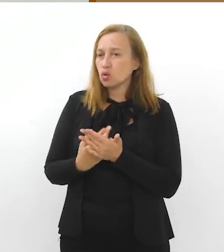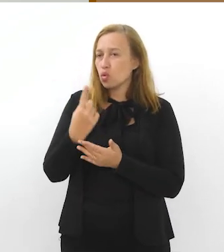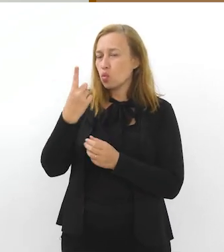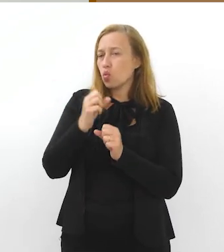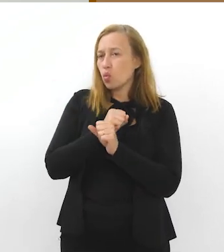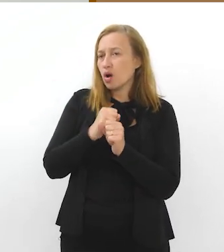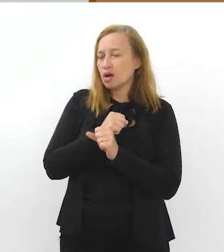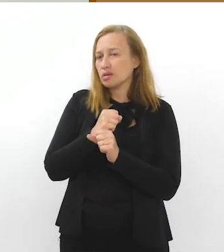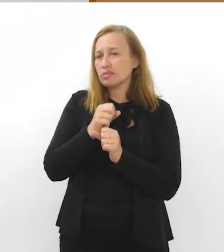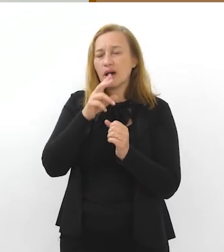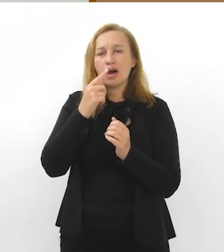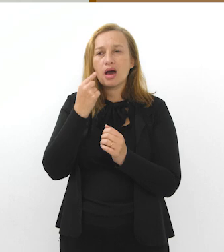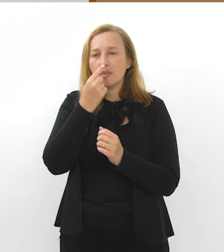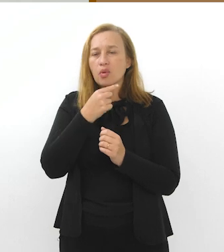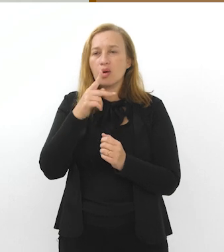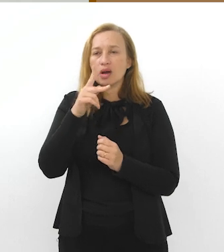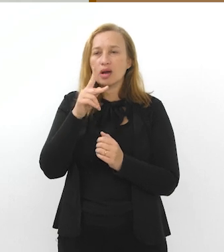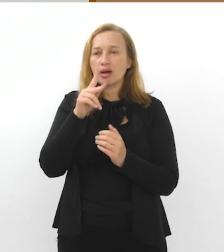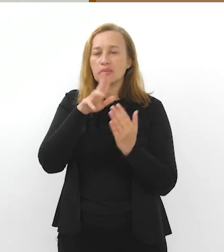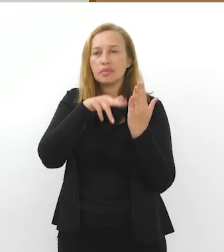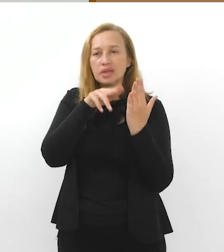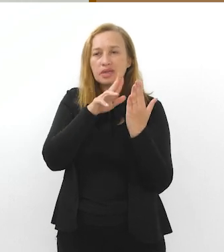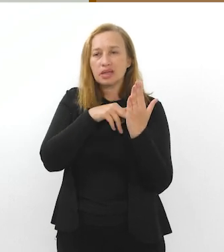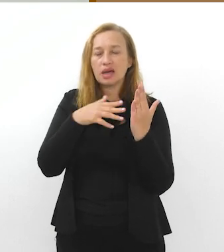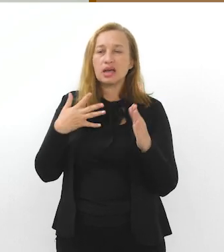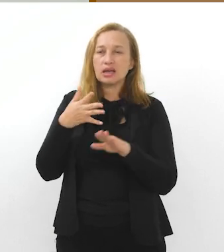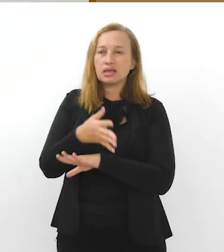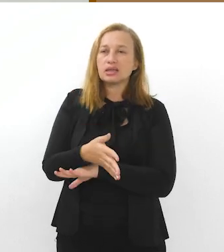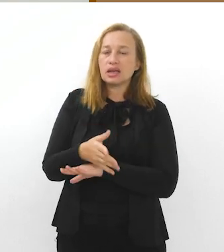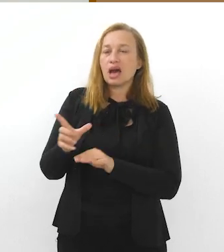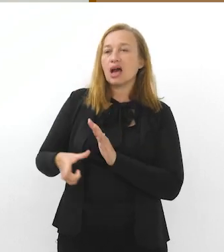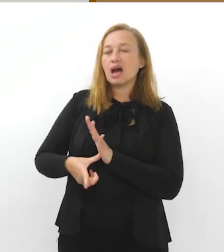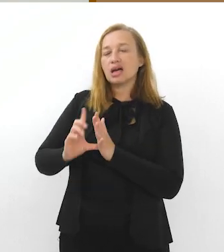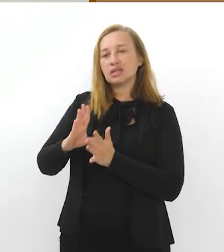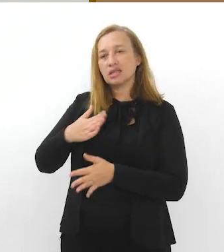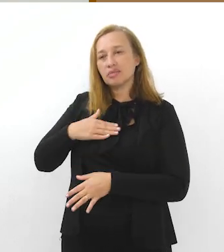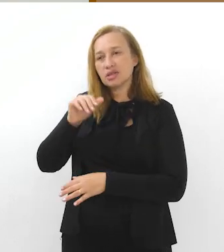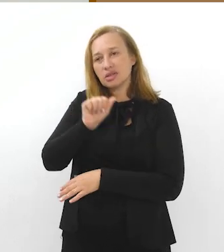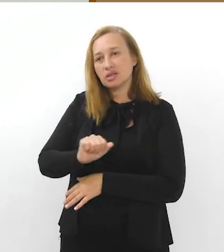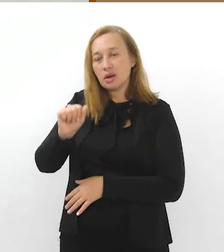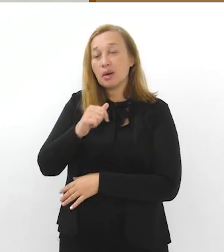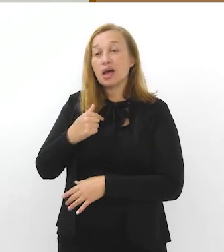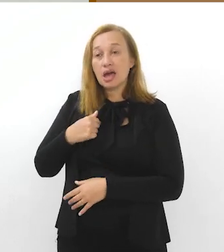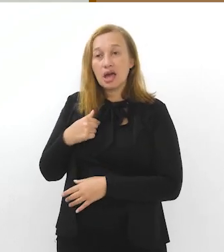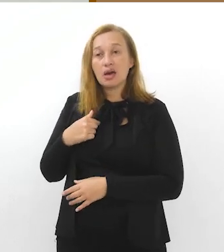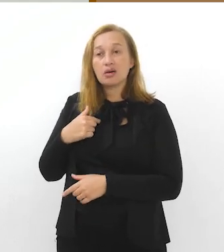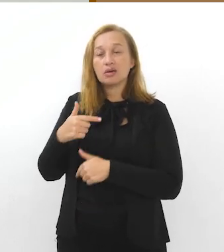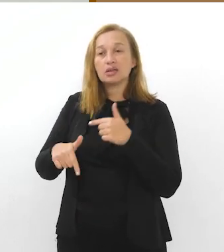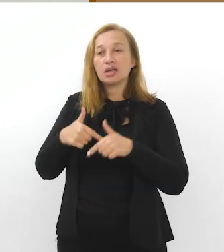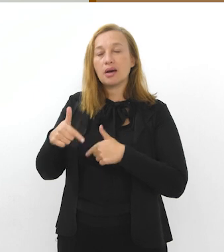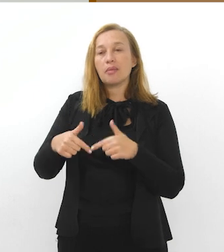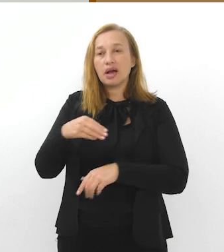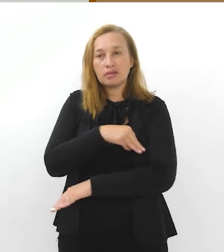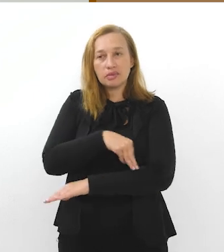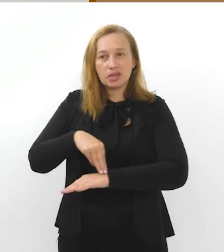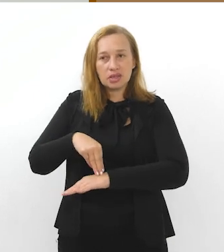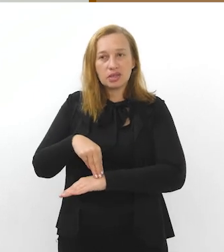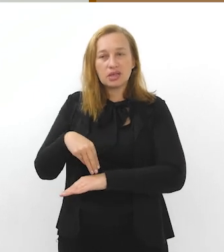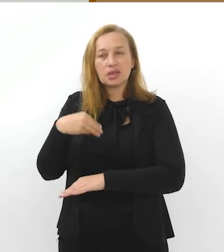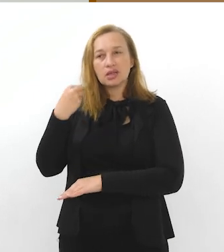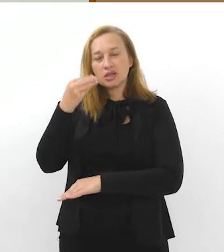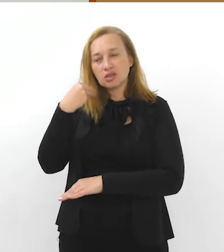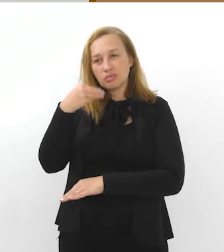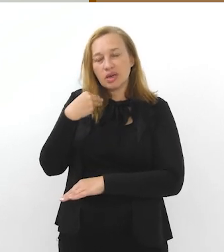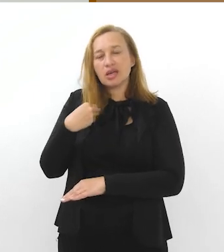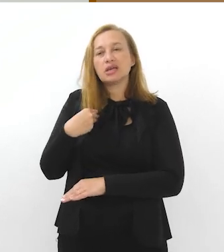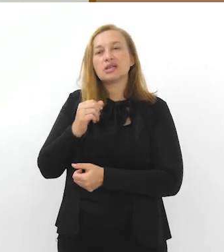ele pintar com a boca. E ele entrou na associação antes de mim. Mas como eu trabalhava muito no magistério, eu